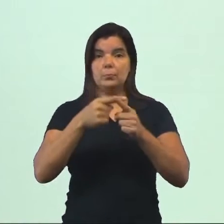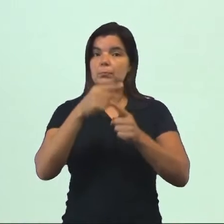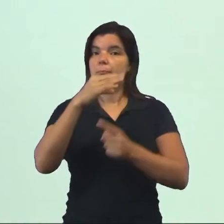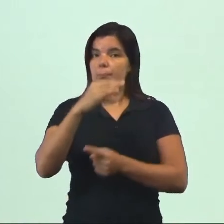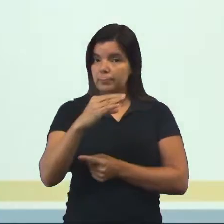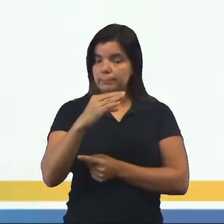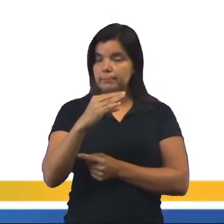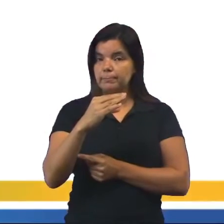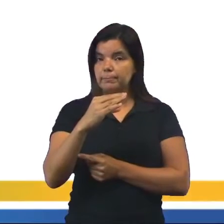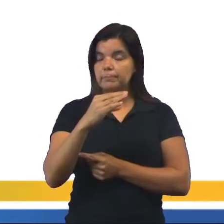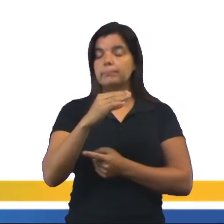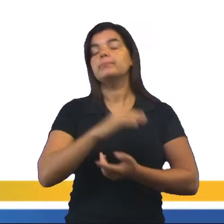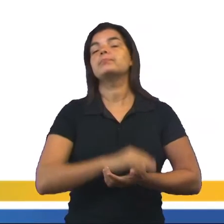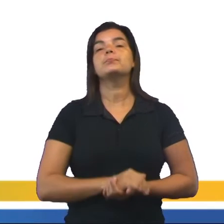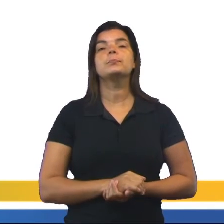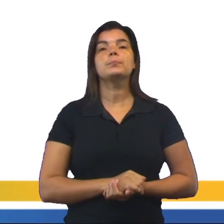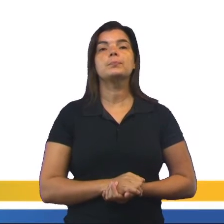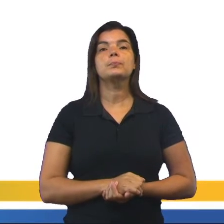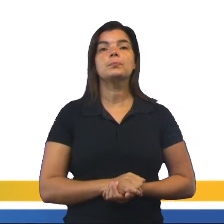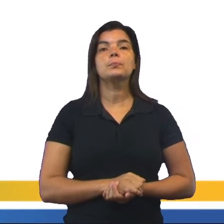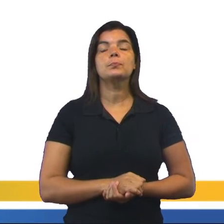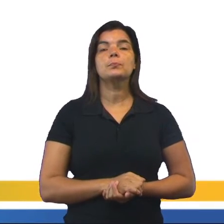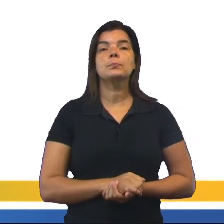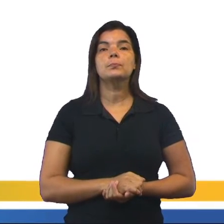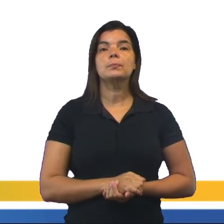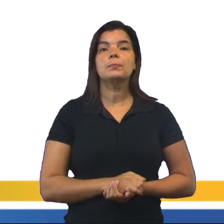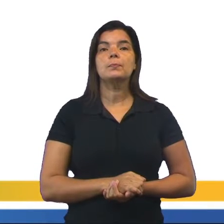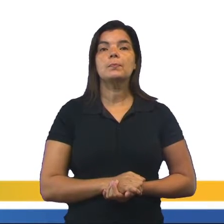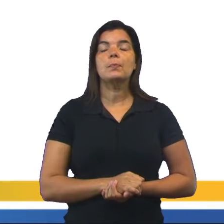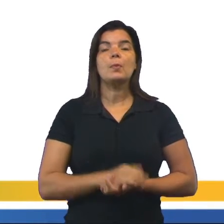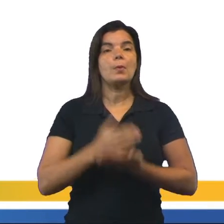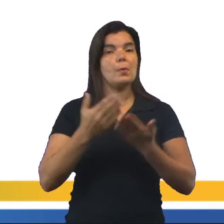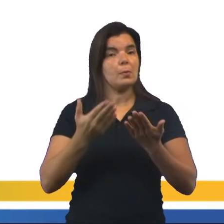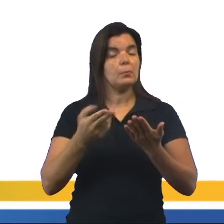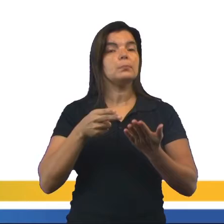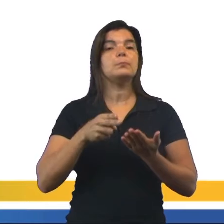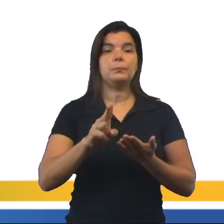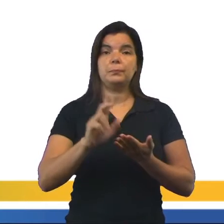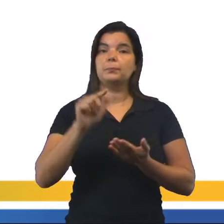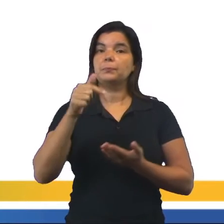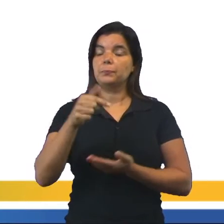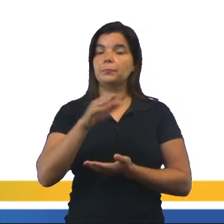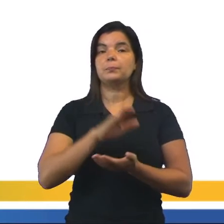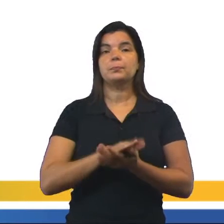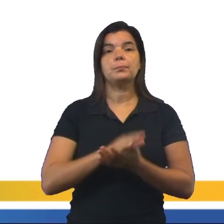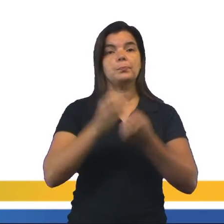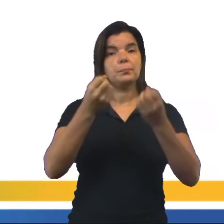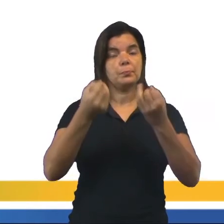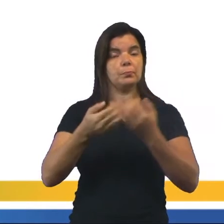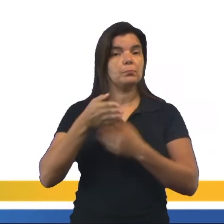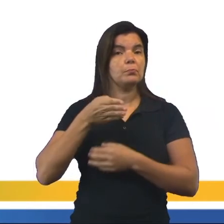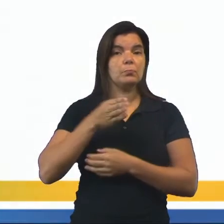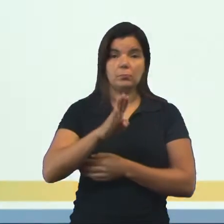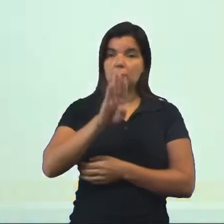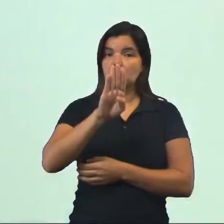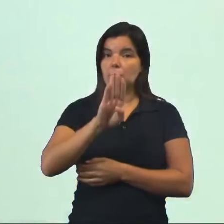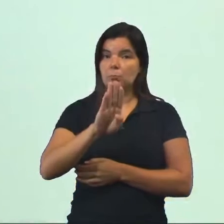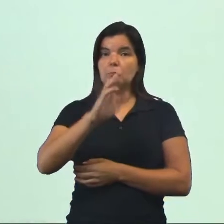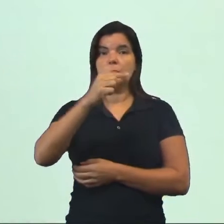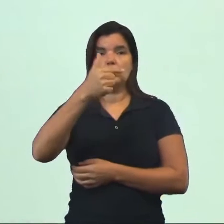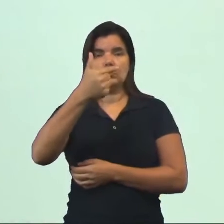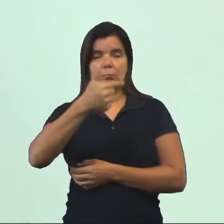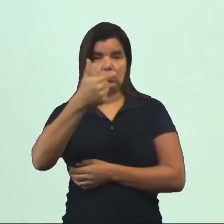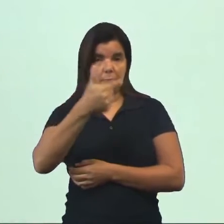C. Não é isso? Observem aí. Assim vai servir para os outros. Então posso falar direto,